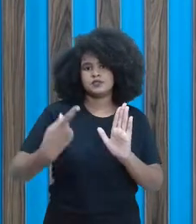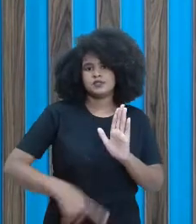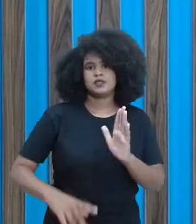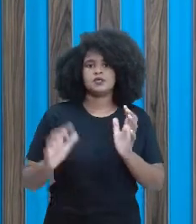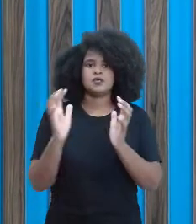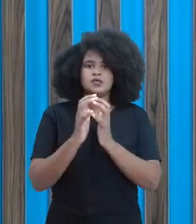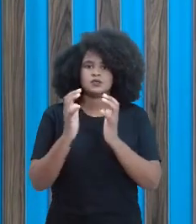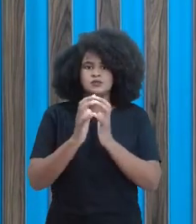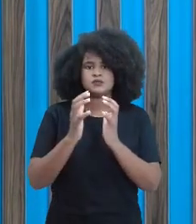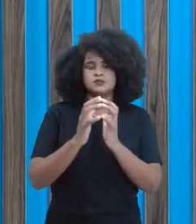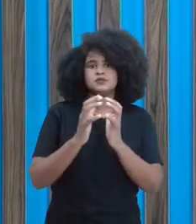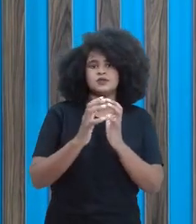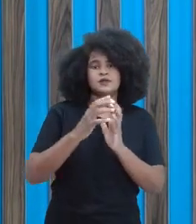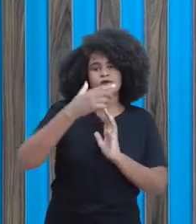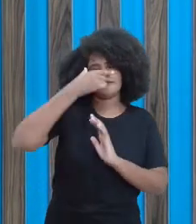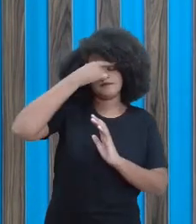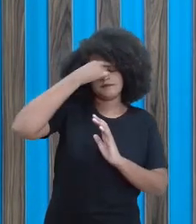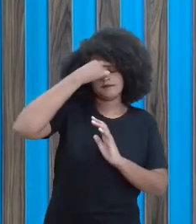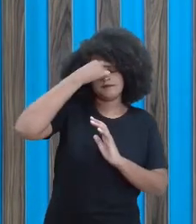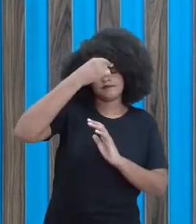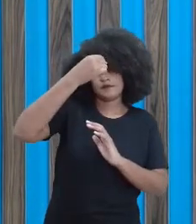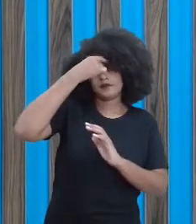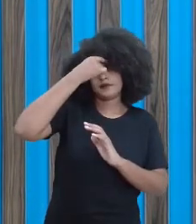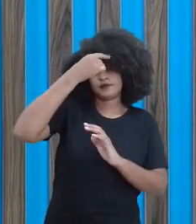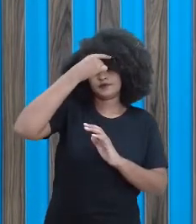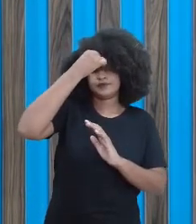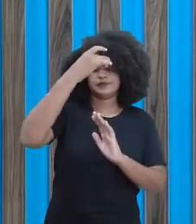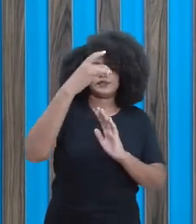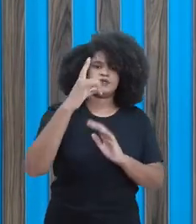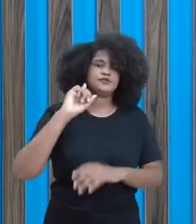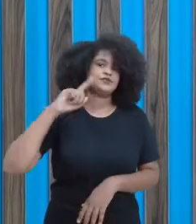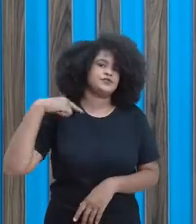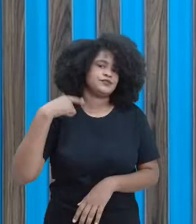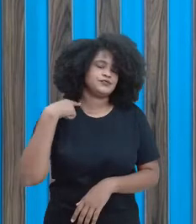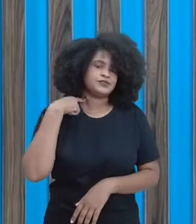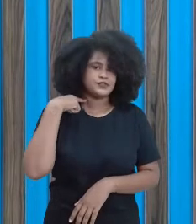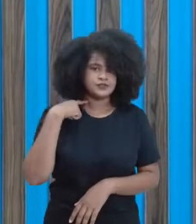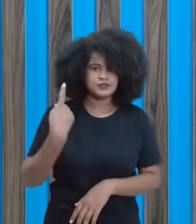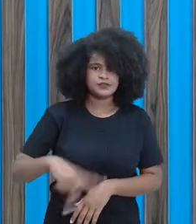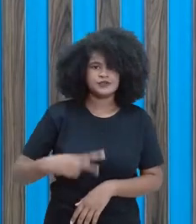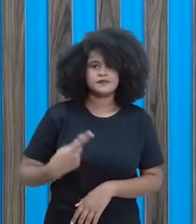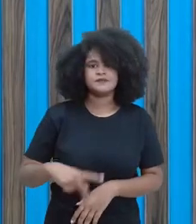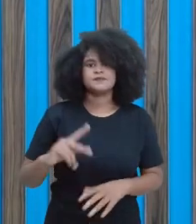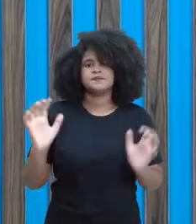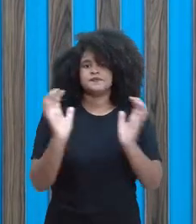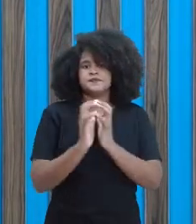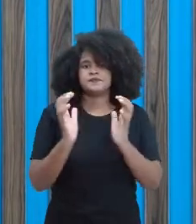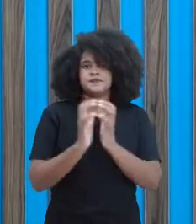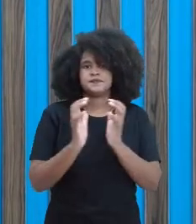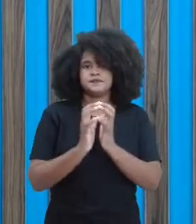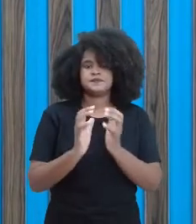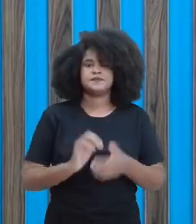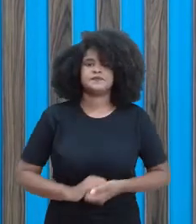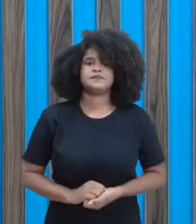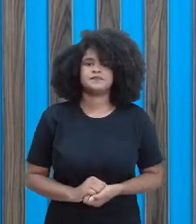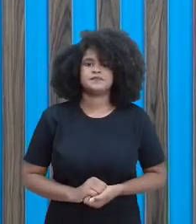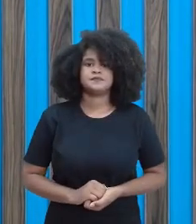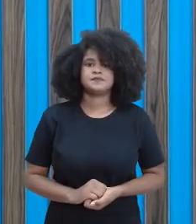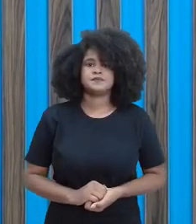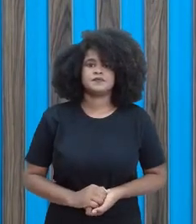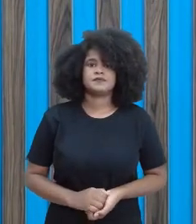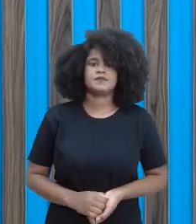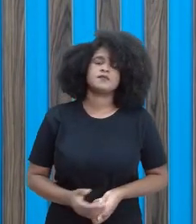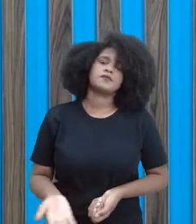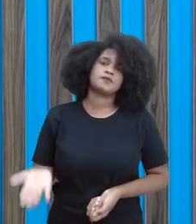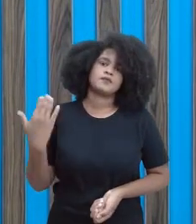ou a Faculdade de Direito do Recife, acho que é Faculdade de Direito do Recife. Olha lá, nosso passado